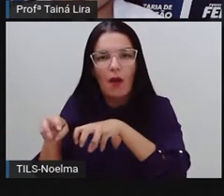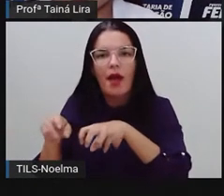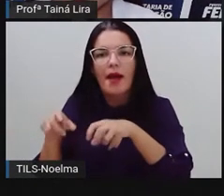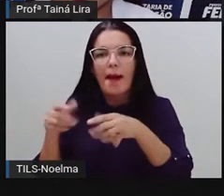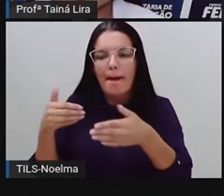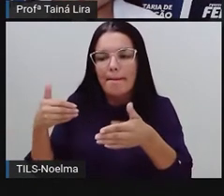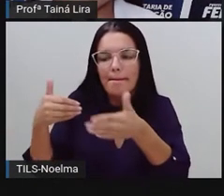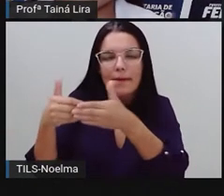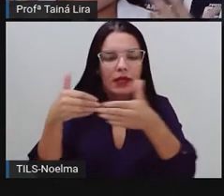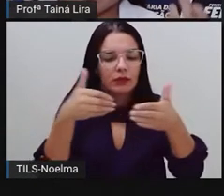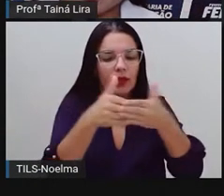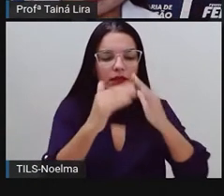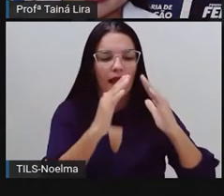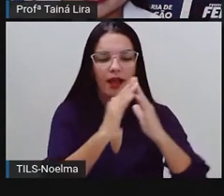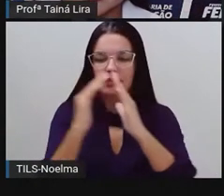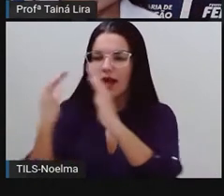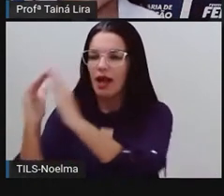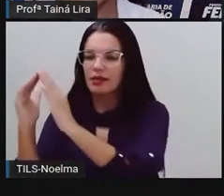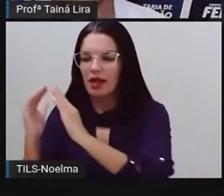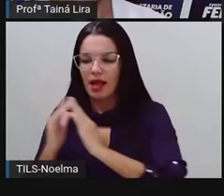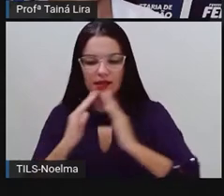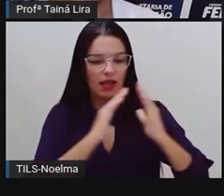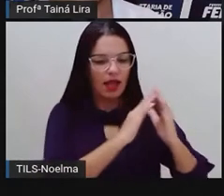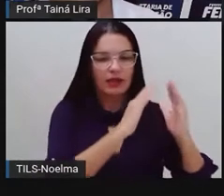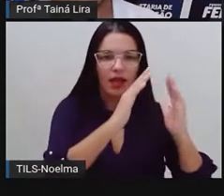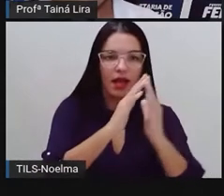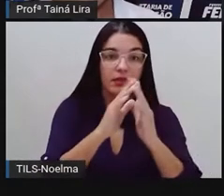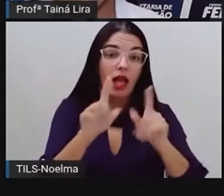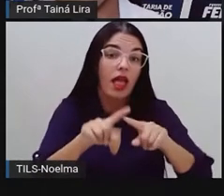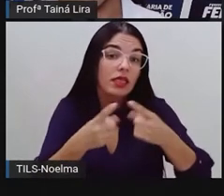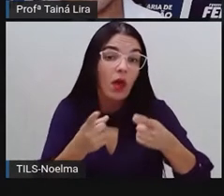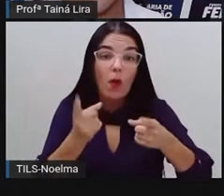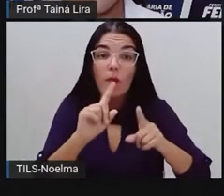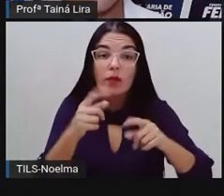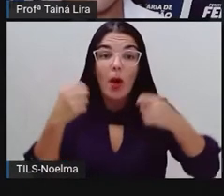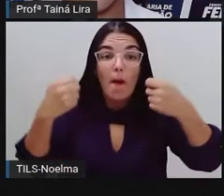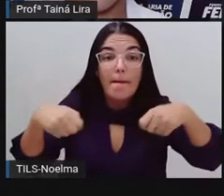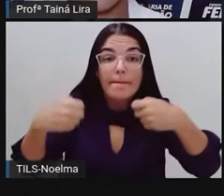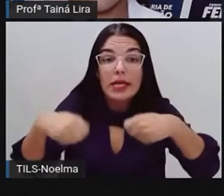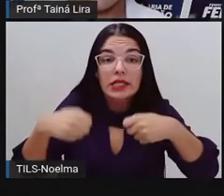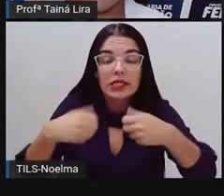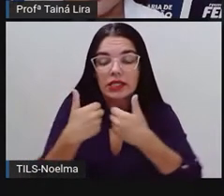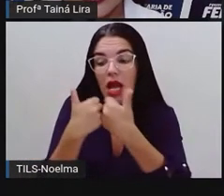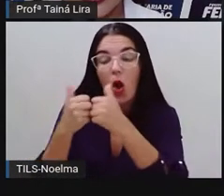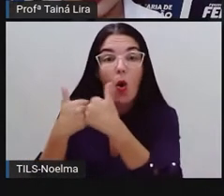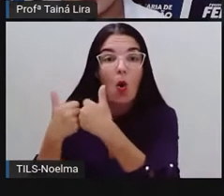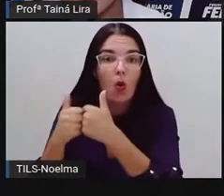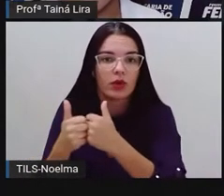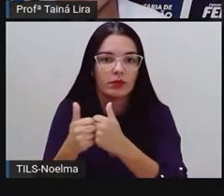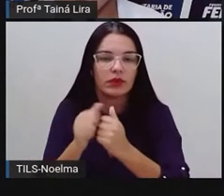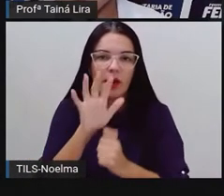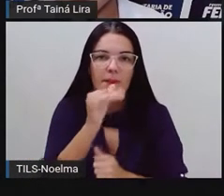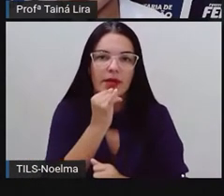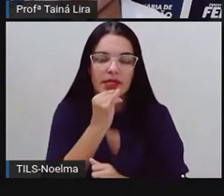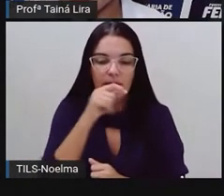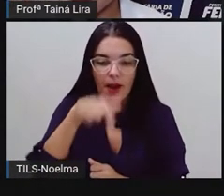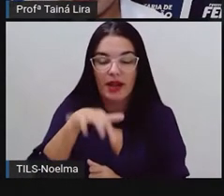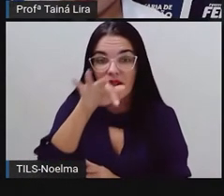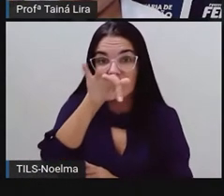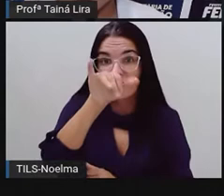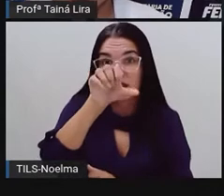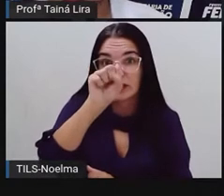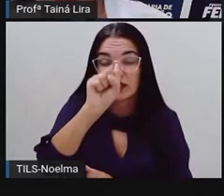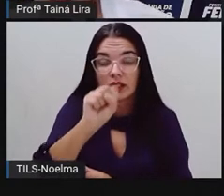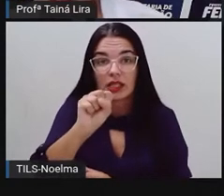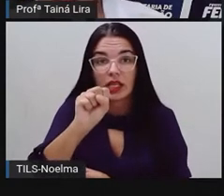tá bom É por isso que muitas vezes não tem não precisa como a gente precisa por exemplo aqui em feira a gente precisa para